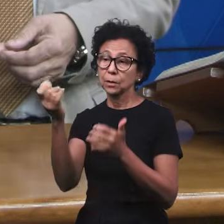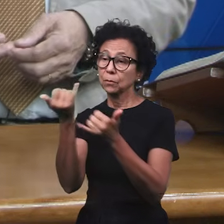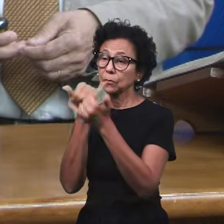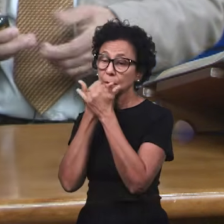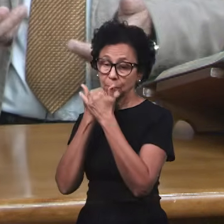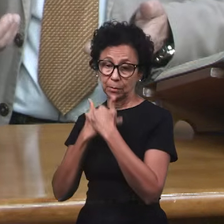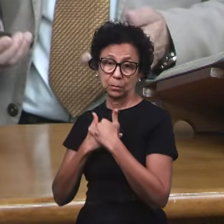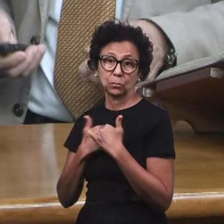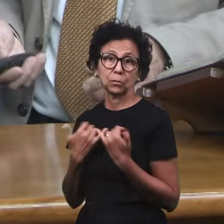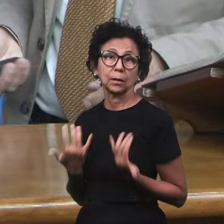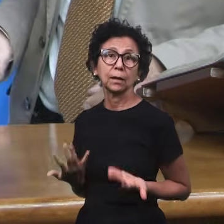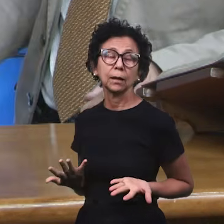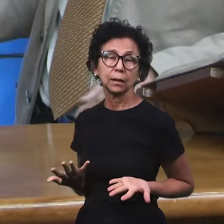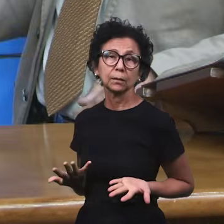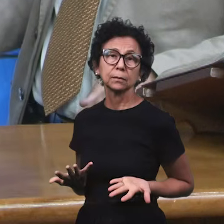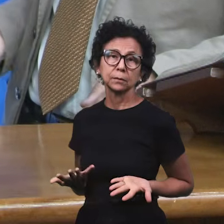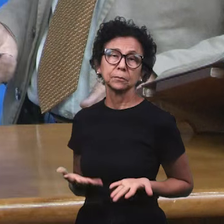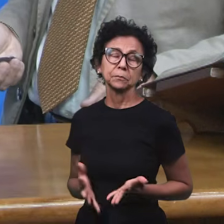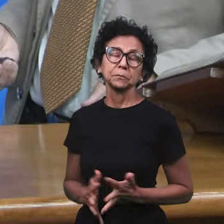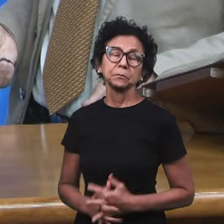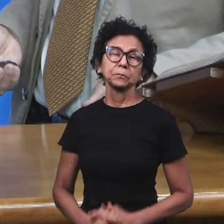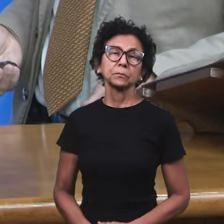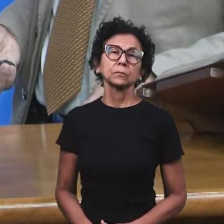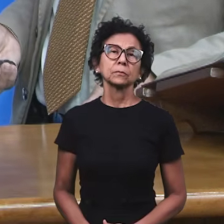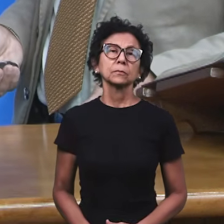ao altar do Senhor sem perdoar?